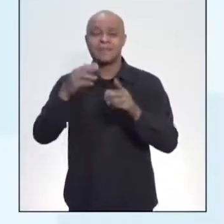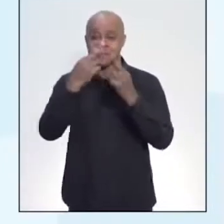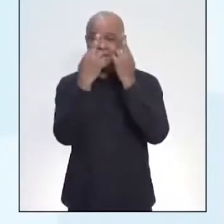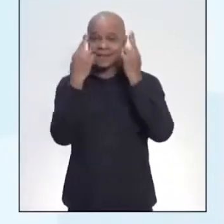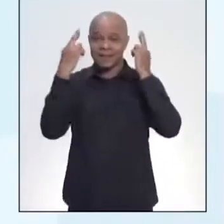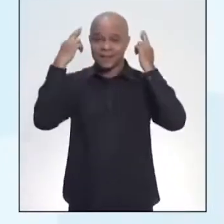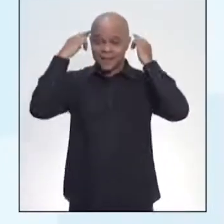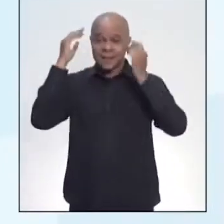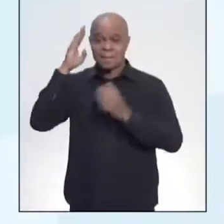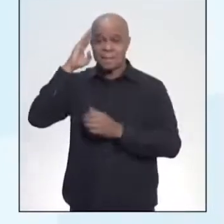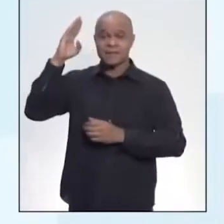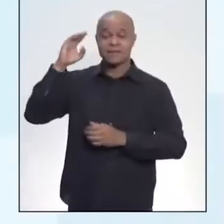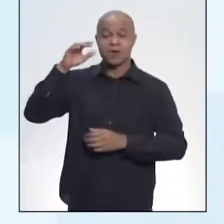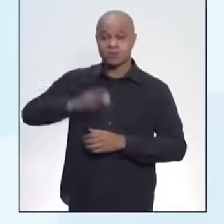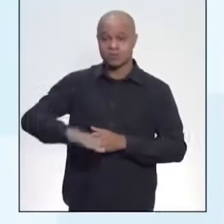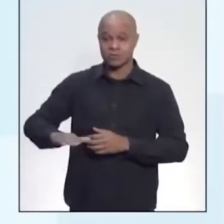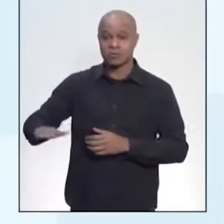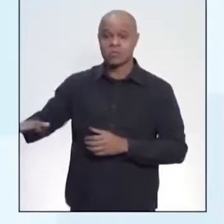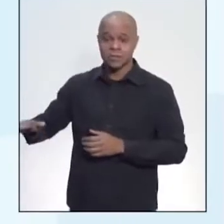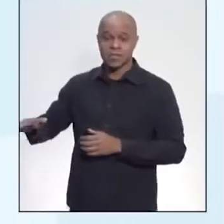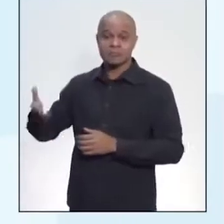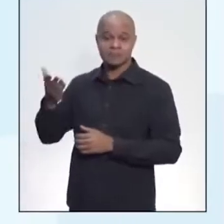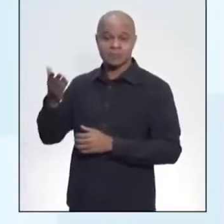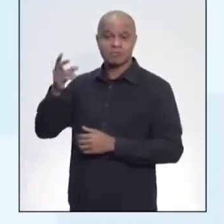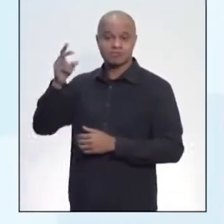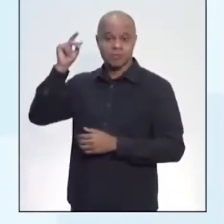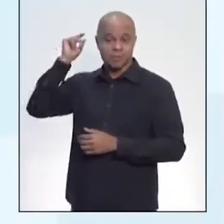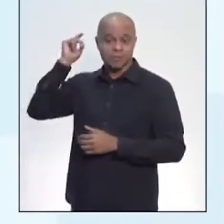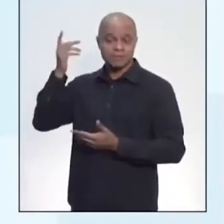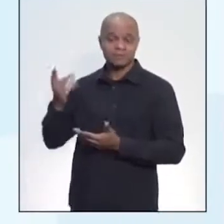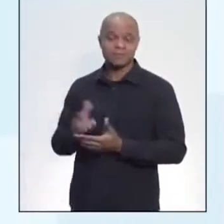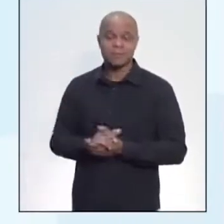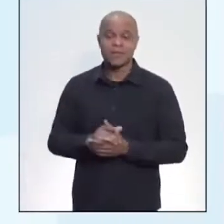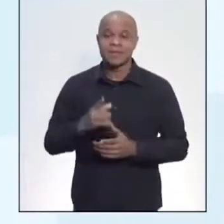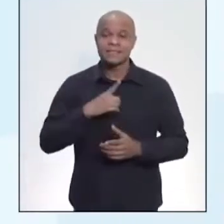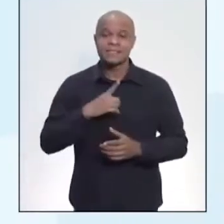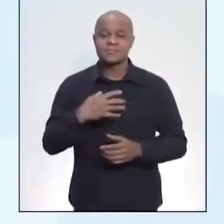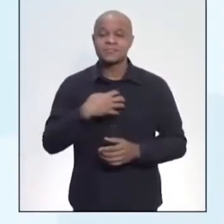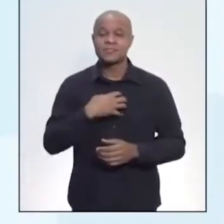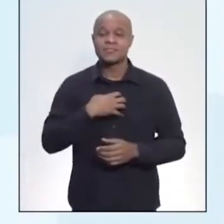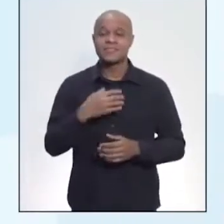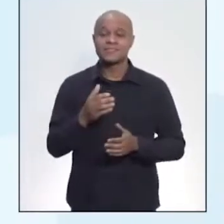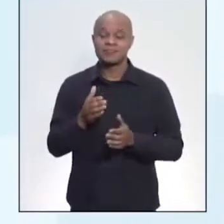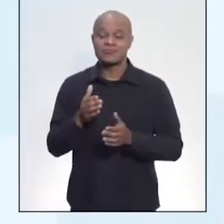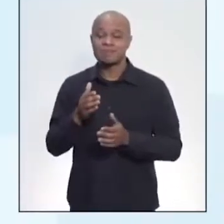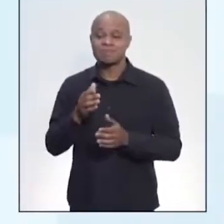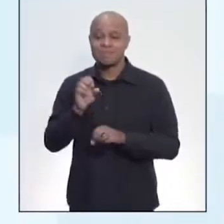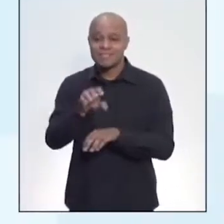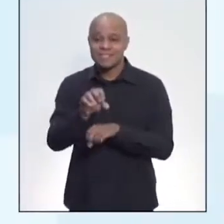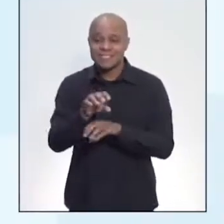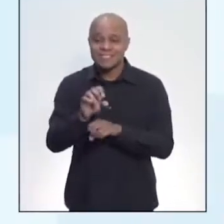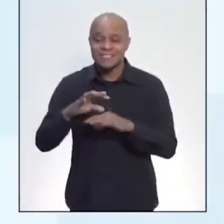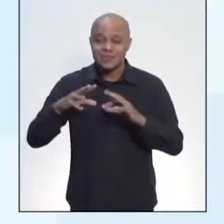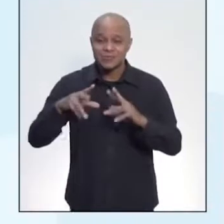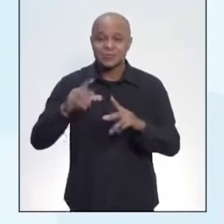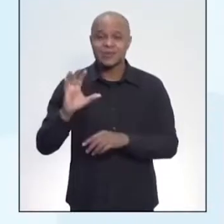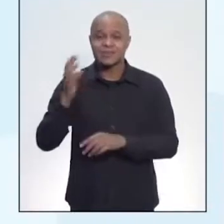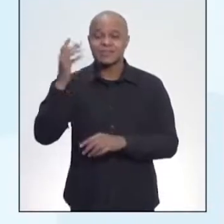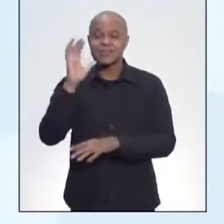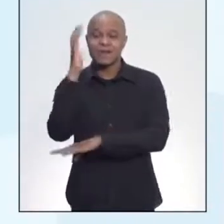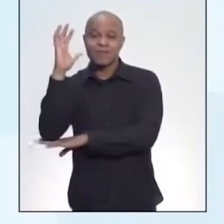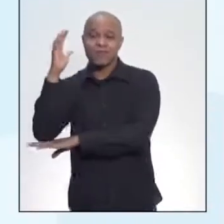principal nas aprendizagens das Crianças na Grécia antiga era um meio de orientá-las no entendimento de fenômenos naturais